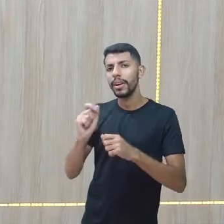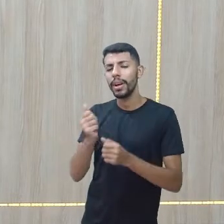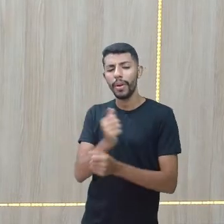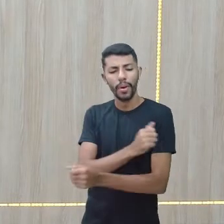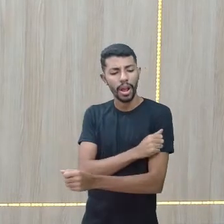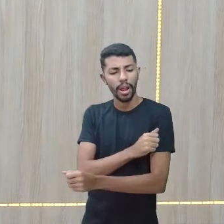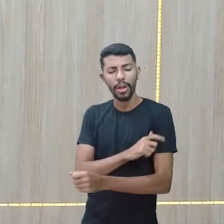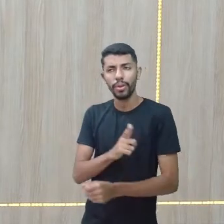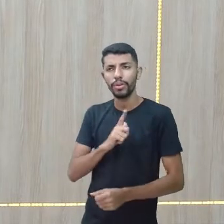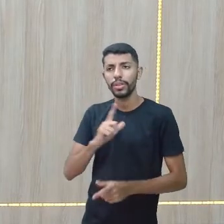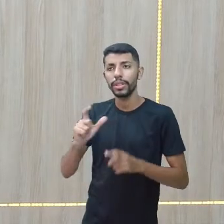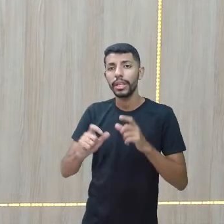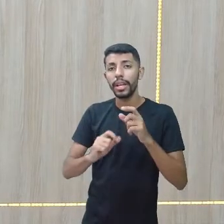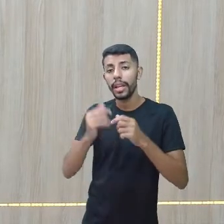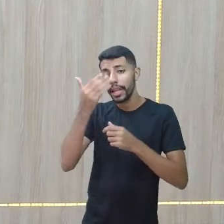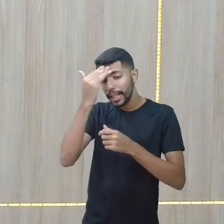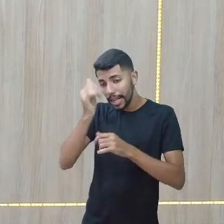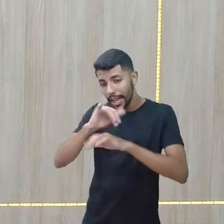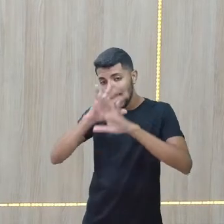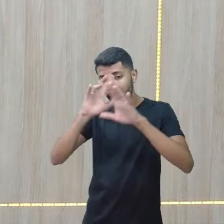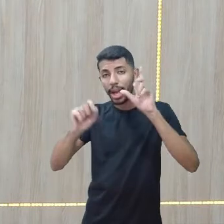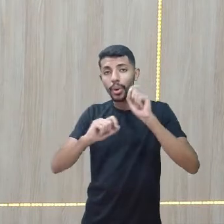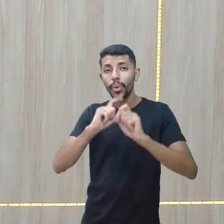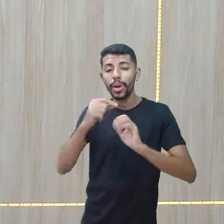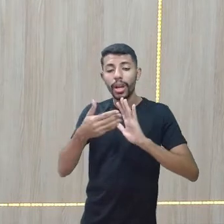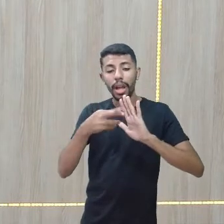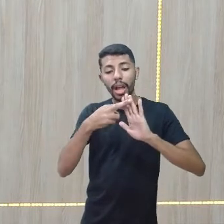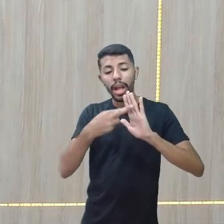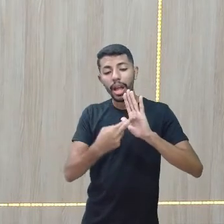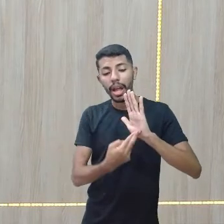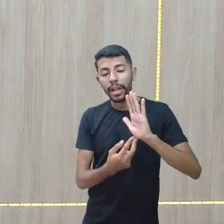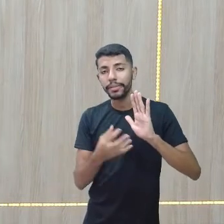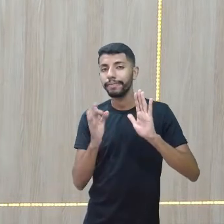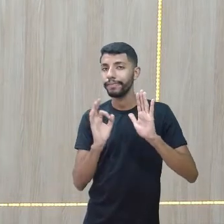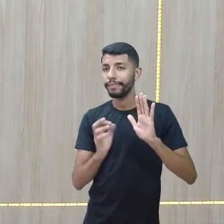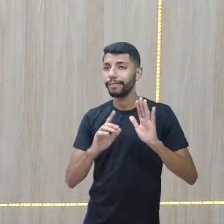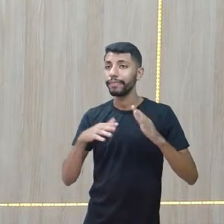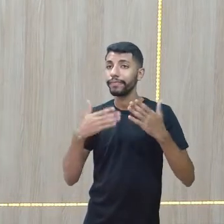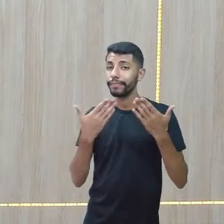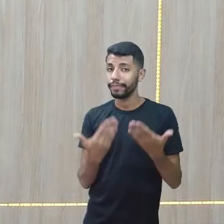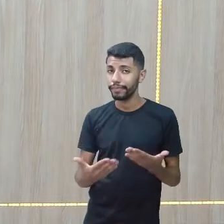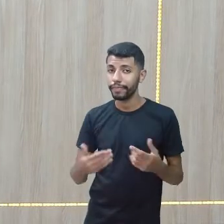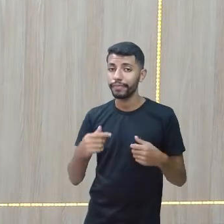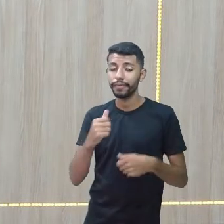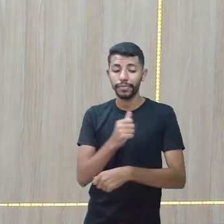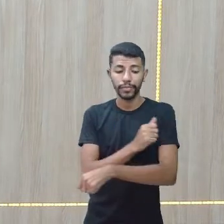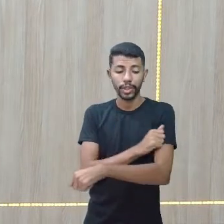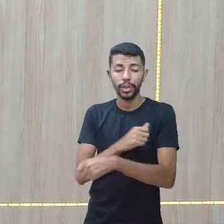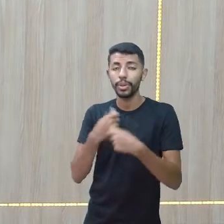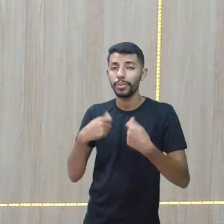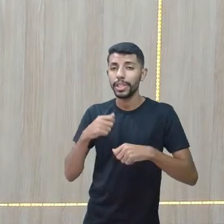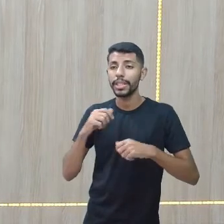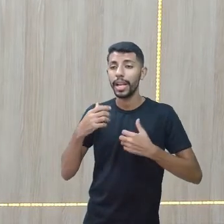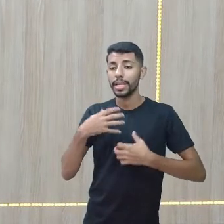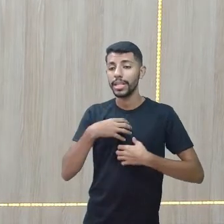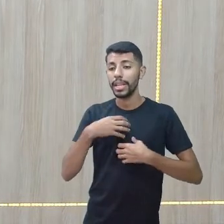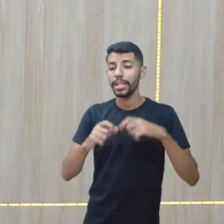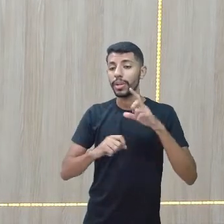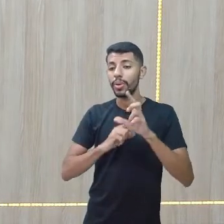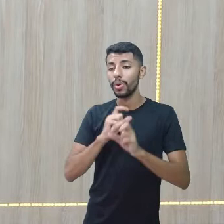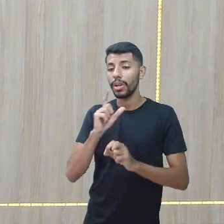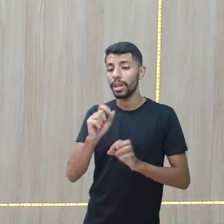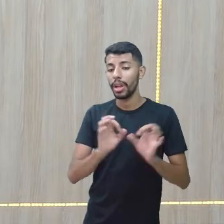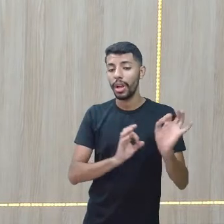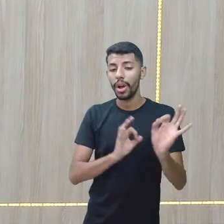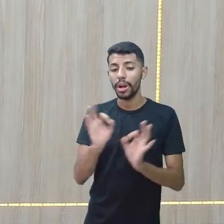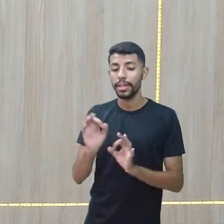a compreensão de regras. E, para isso, a gente precisa que ele se sinta organizado. Então, percebam que a gente também